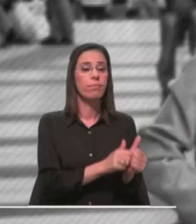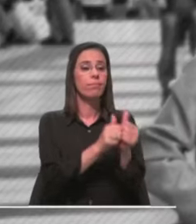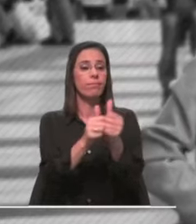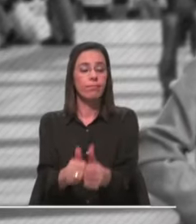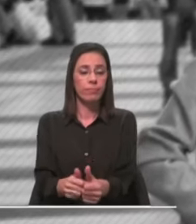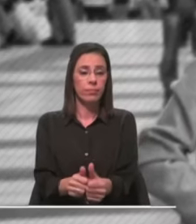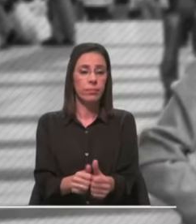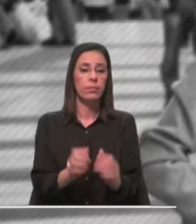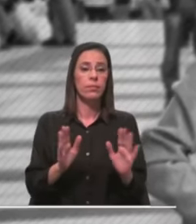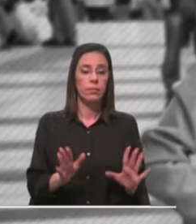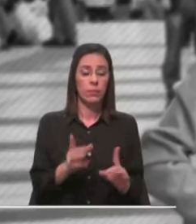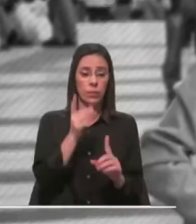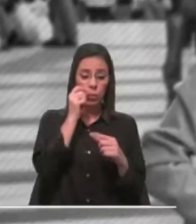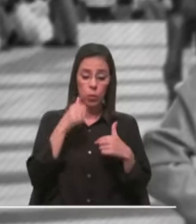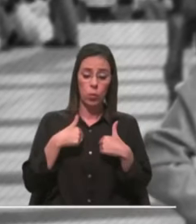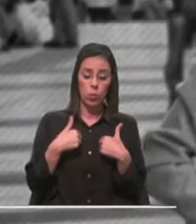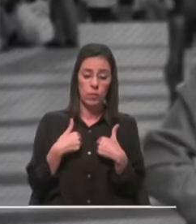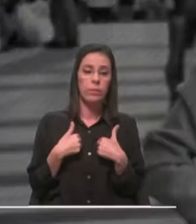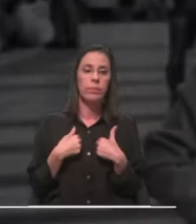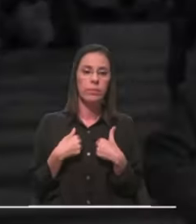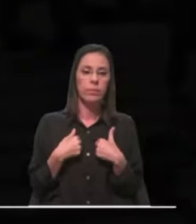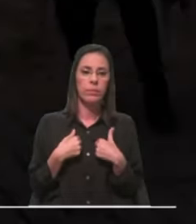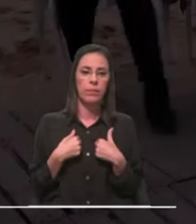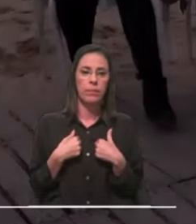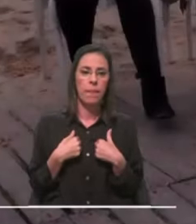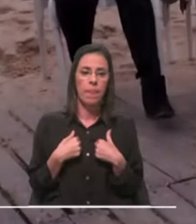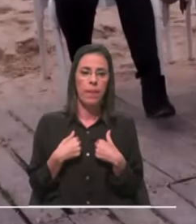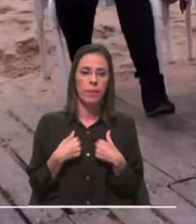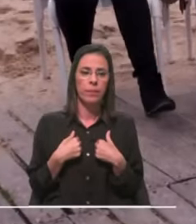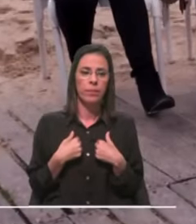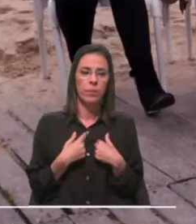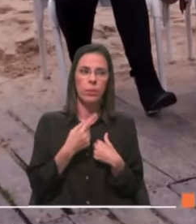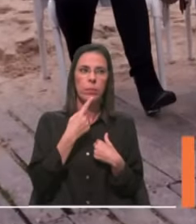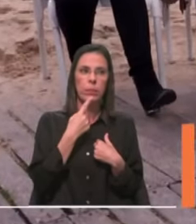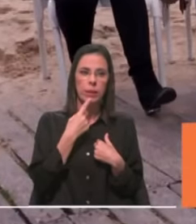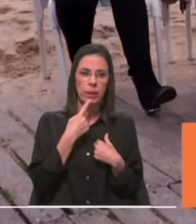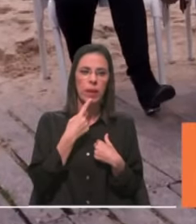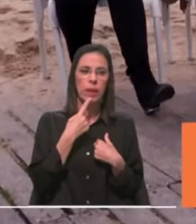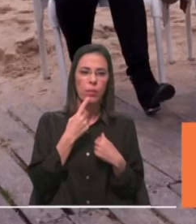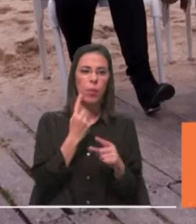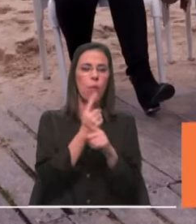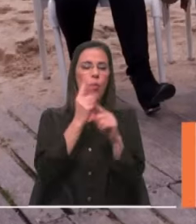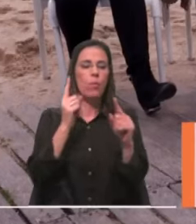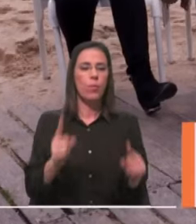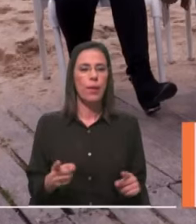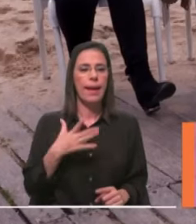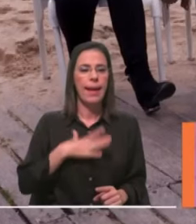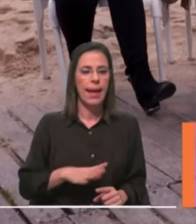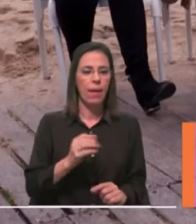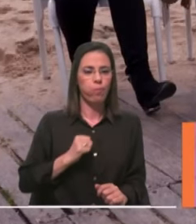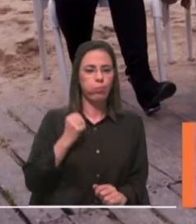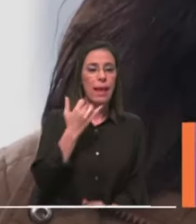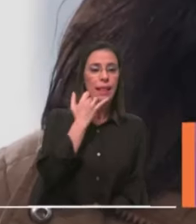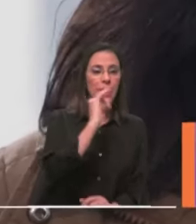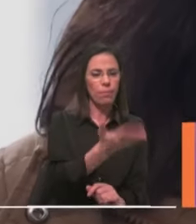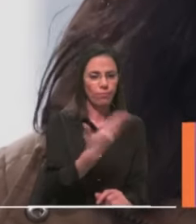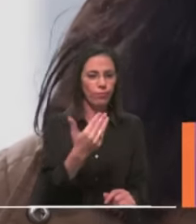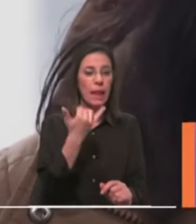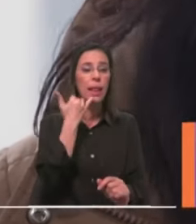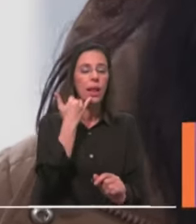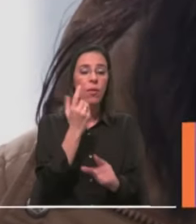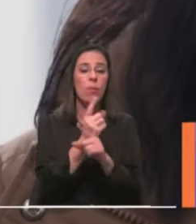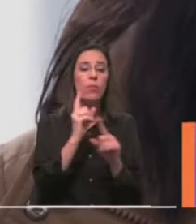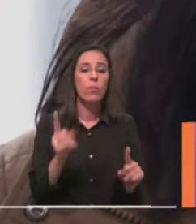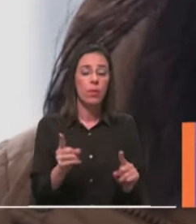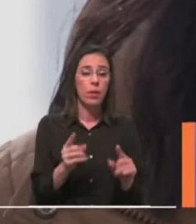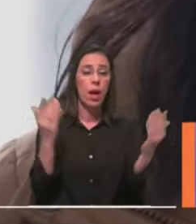então, tanto que ele foi o... E depois venho a perceber a razão pela qual ele quis ficar com o telemóvel, não é? É